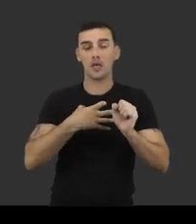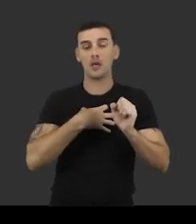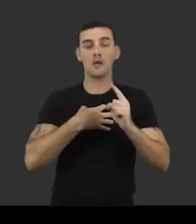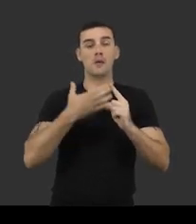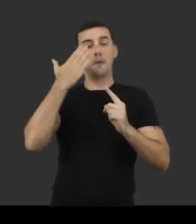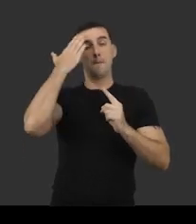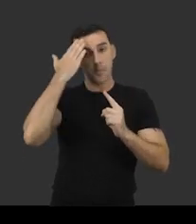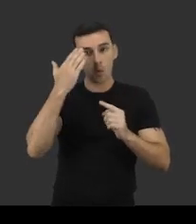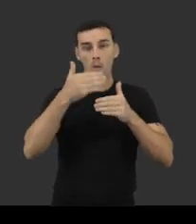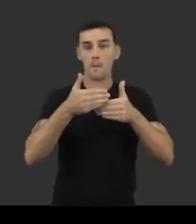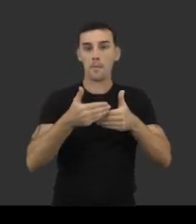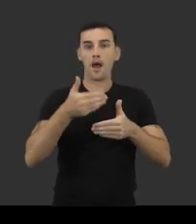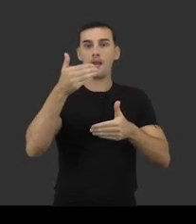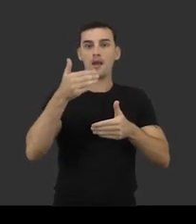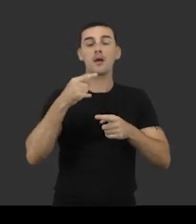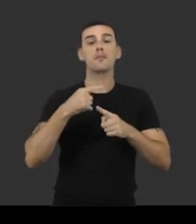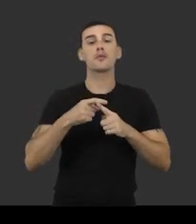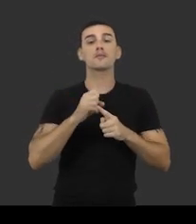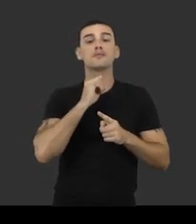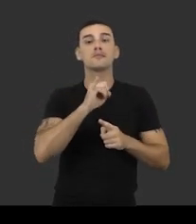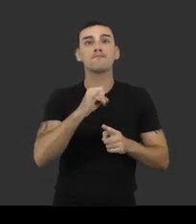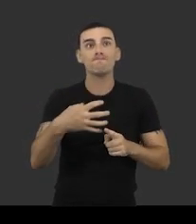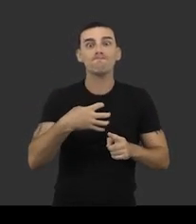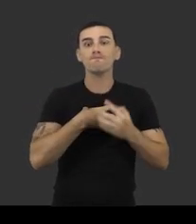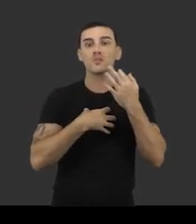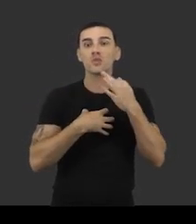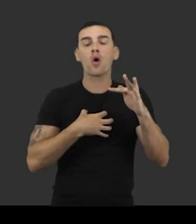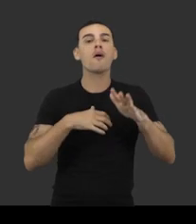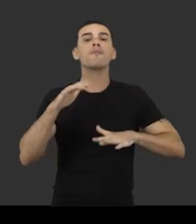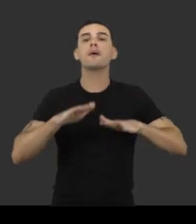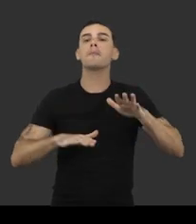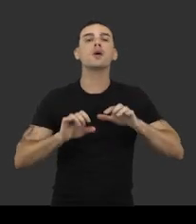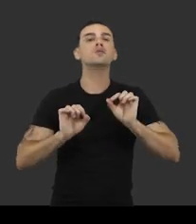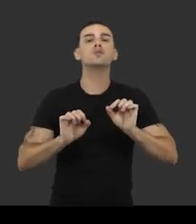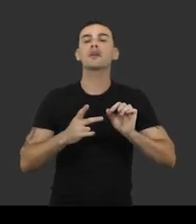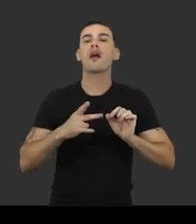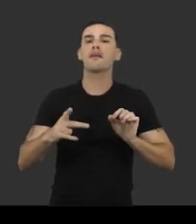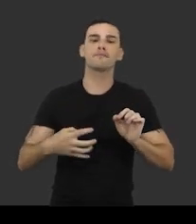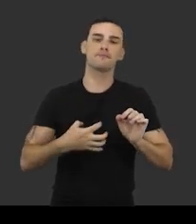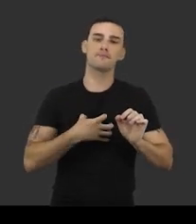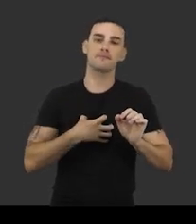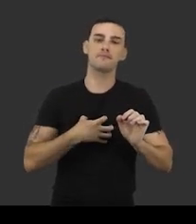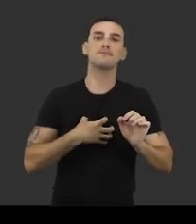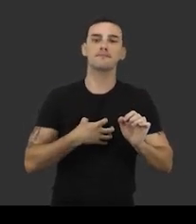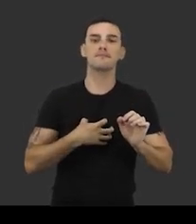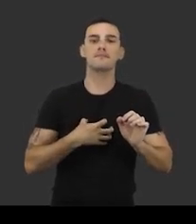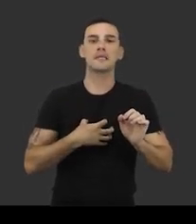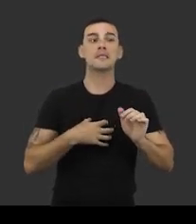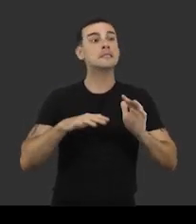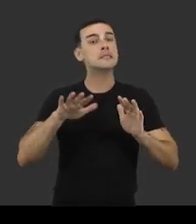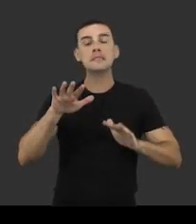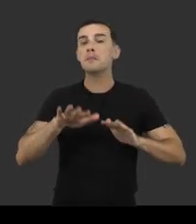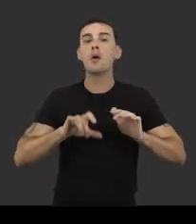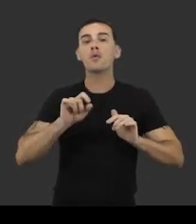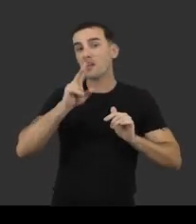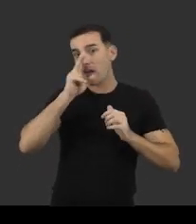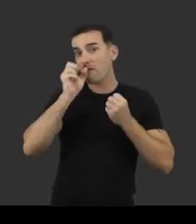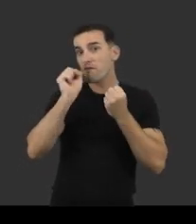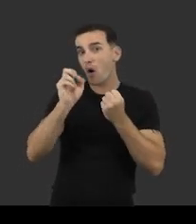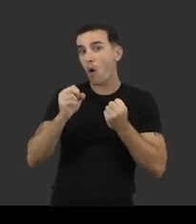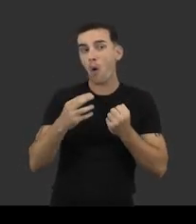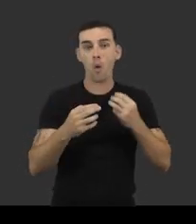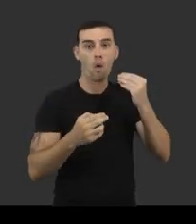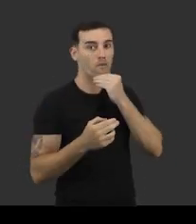tanta dor, dependendo do quanto aquilo está doendo, né? Da potência daquela dor para